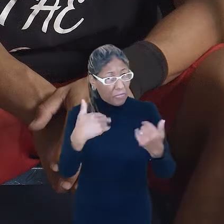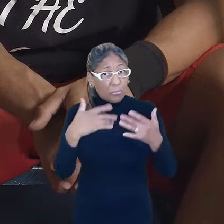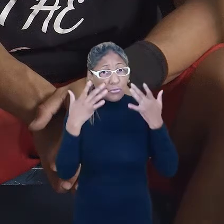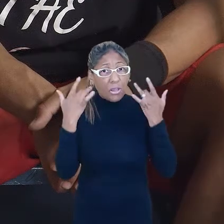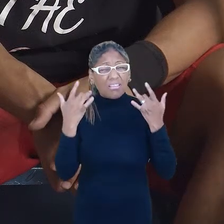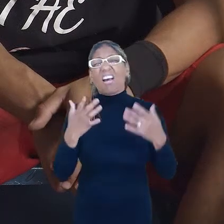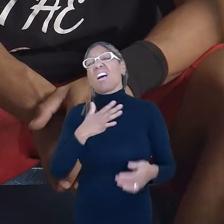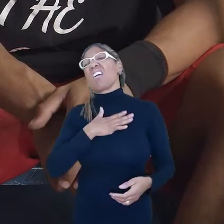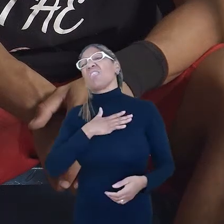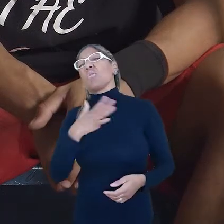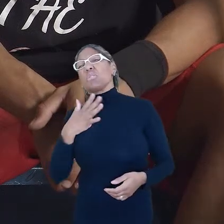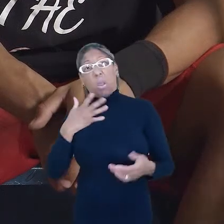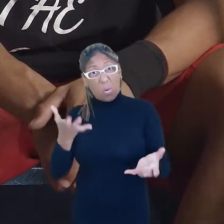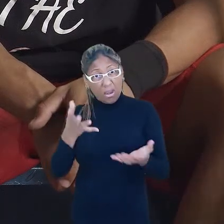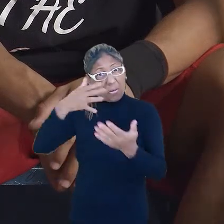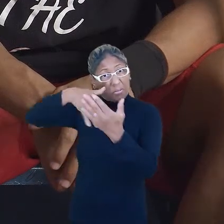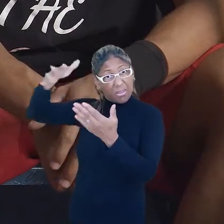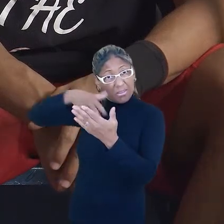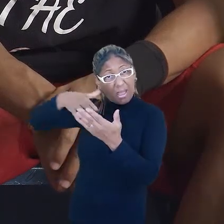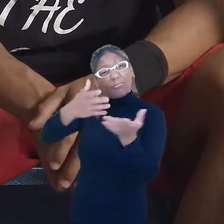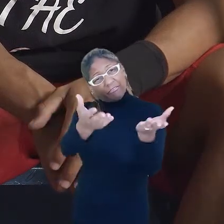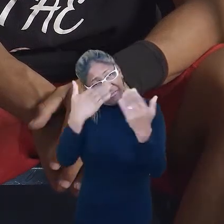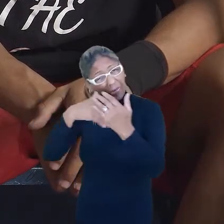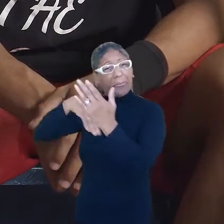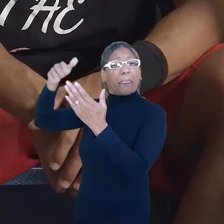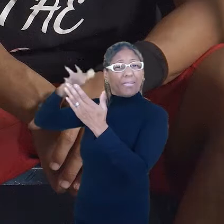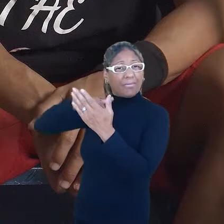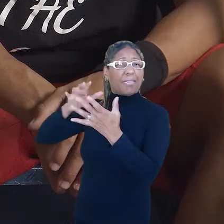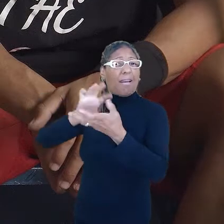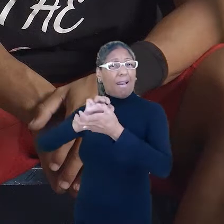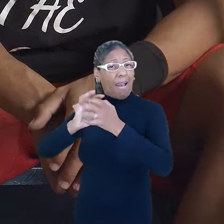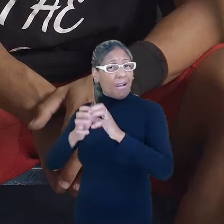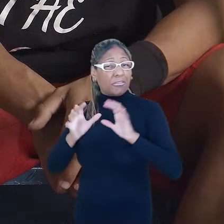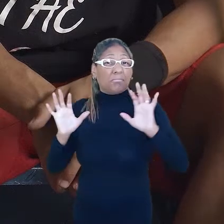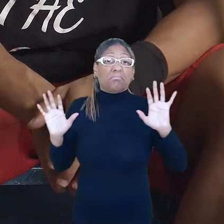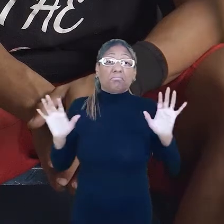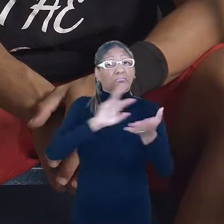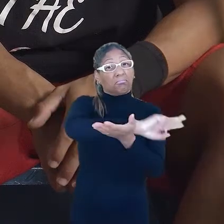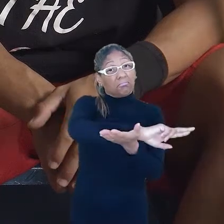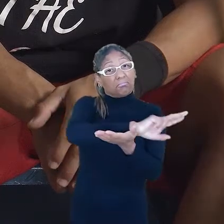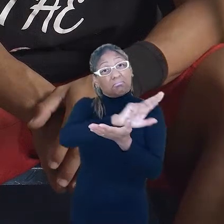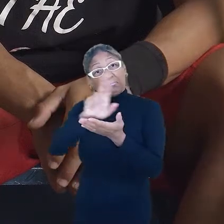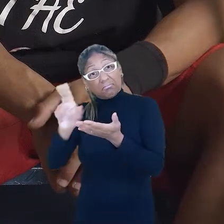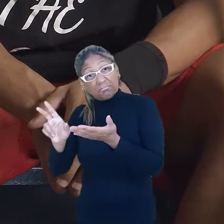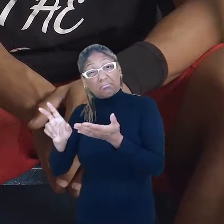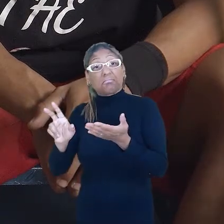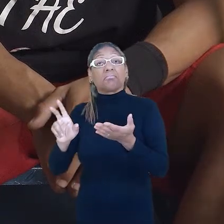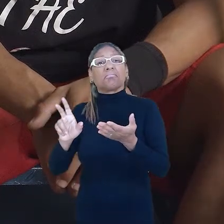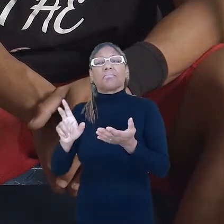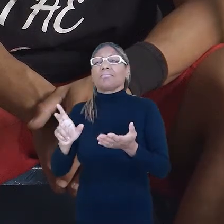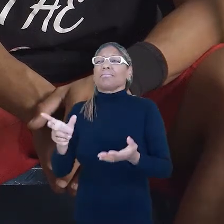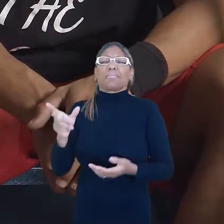pro teatro, deu um teatro. Ah, não gostei, eu quero ser pintor. Pintura, de arte, essas coisas. Então, se tivesse essas culturas